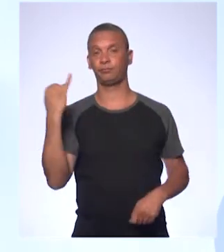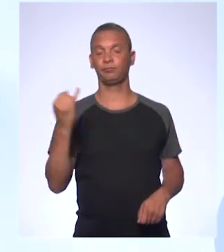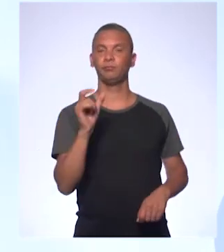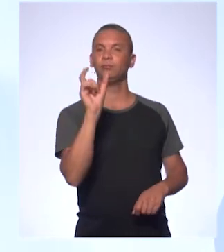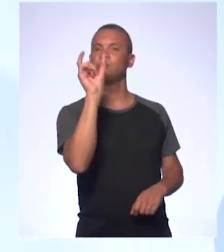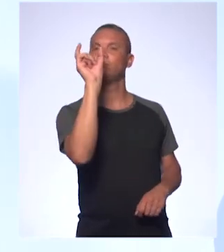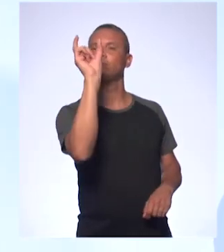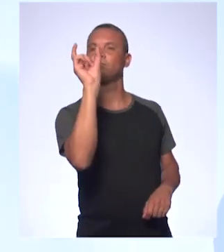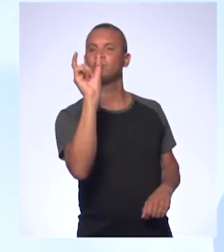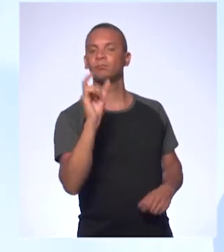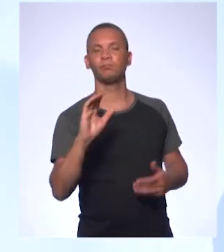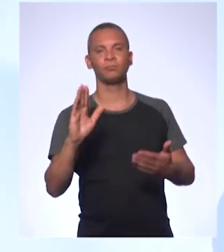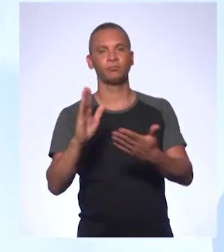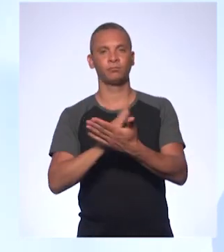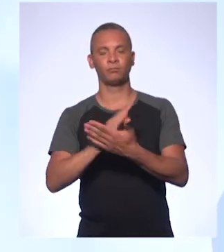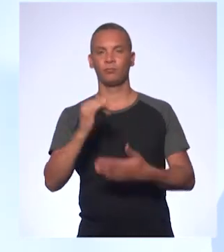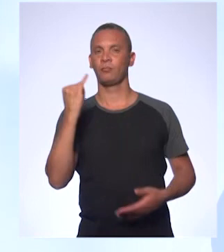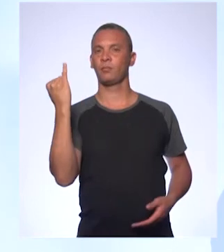palavrinhas importantes como